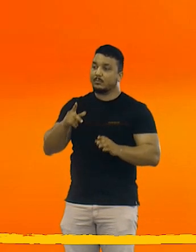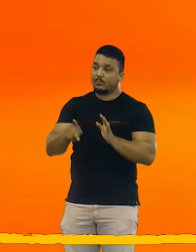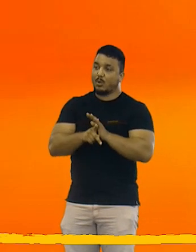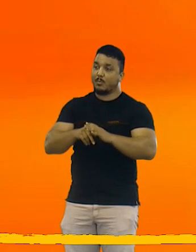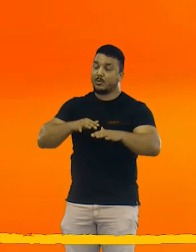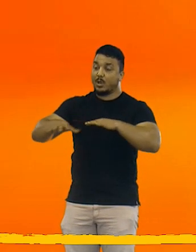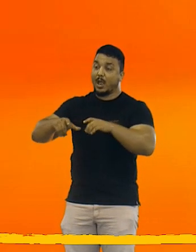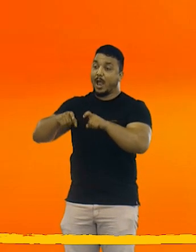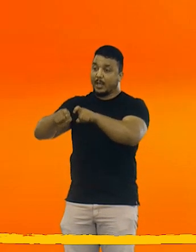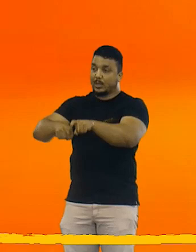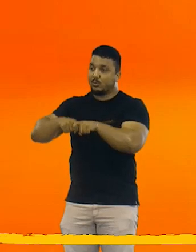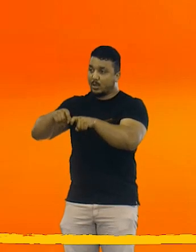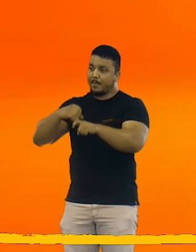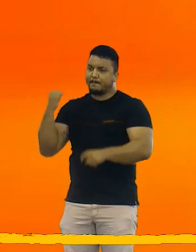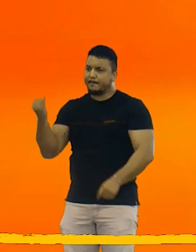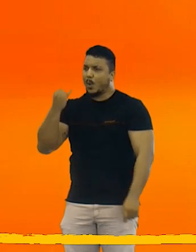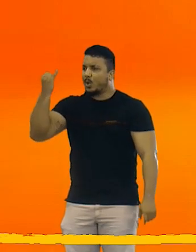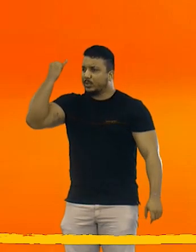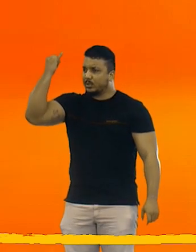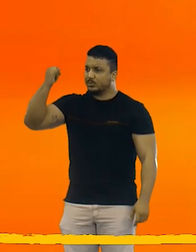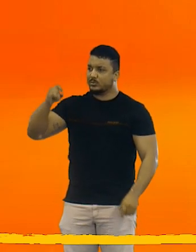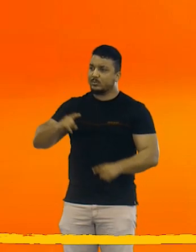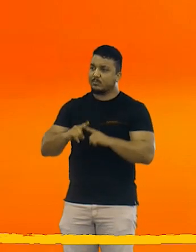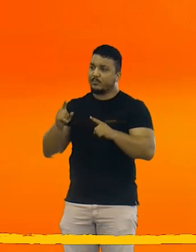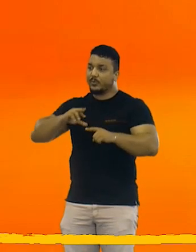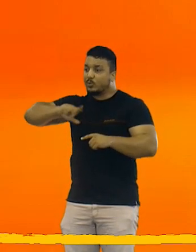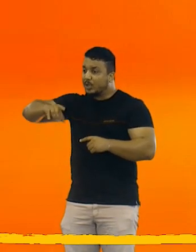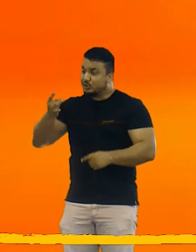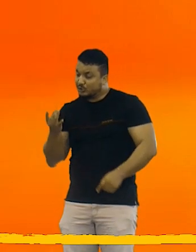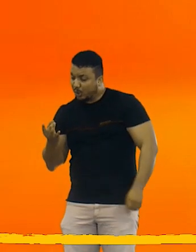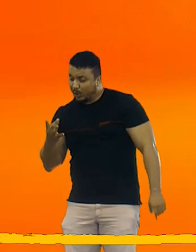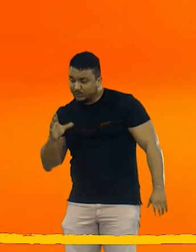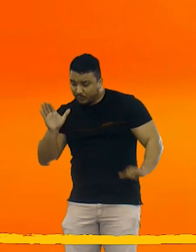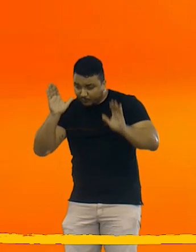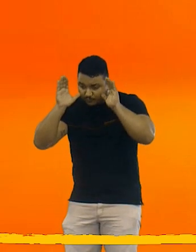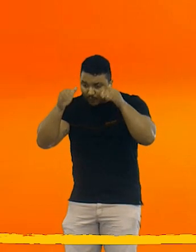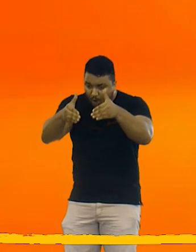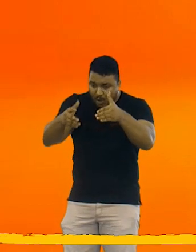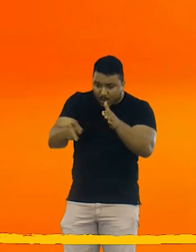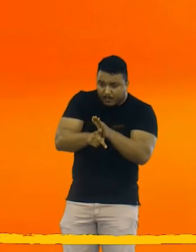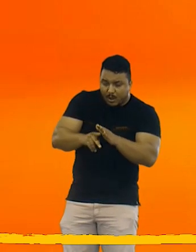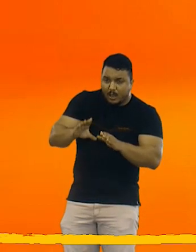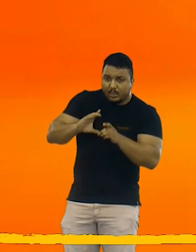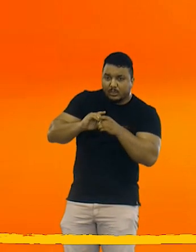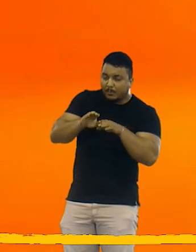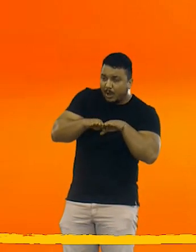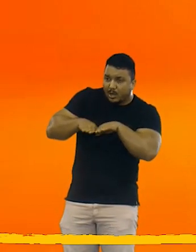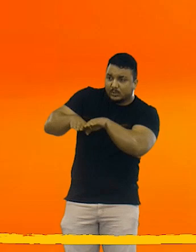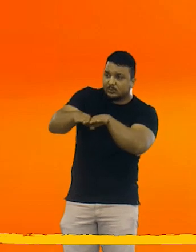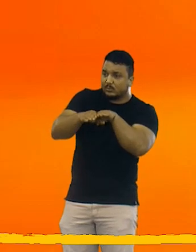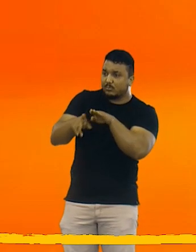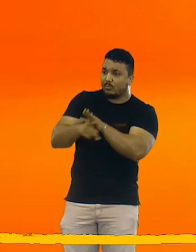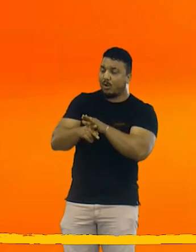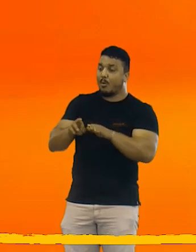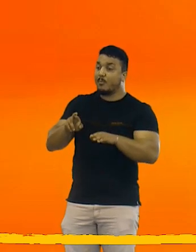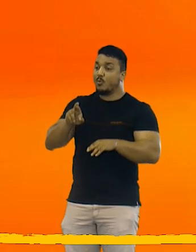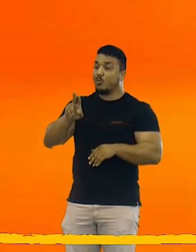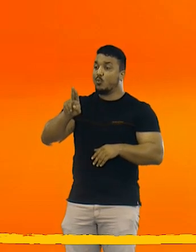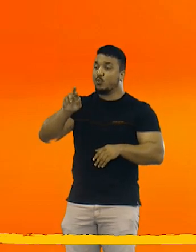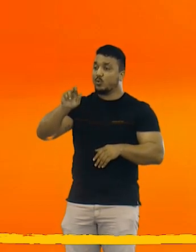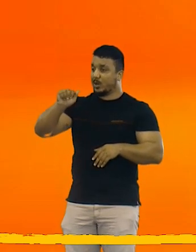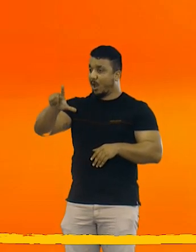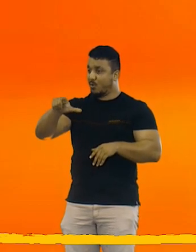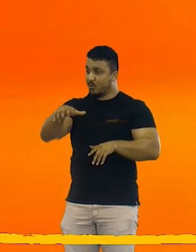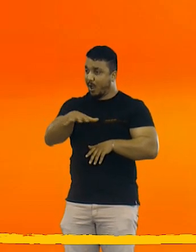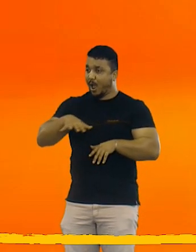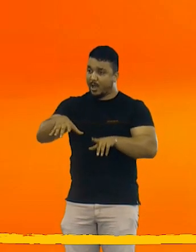agrícola, embora fundamental, já não determina sozinha os rumos na demografia no setor rural. Esse novo cenário